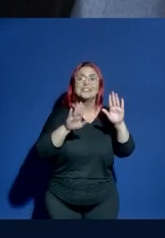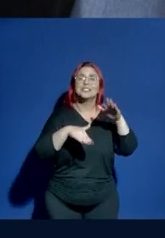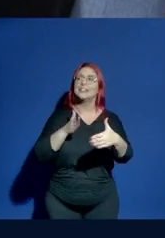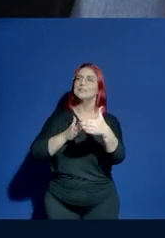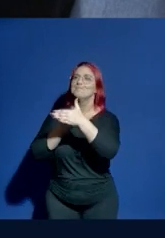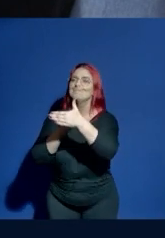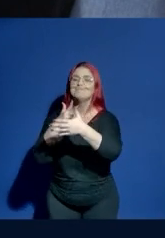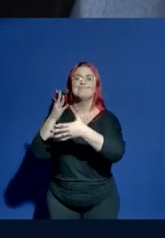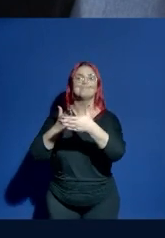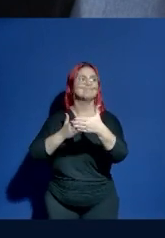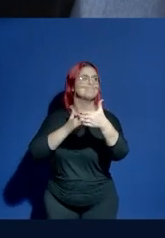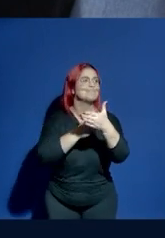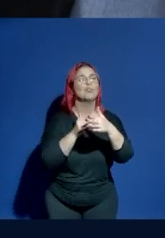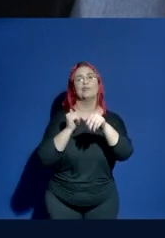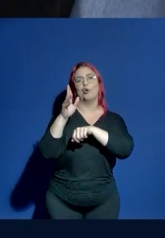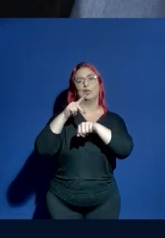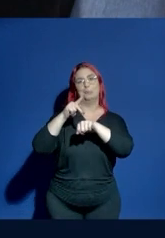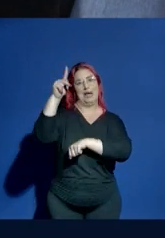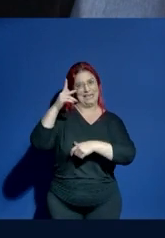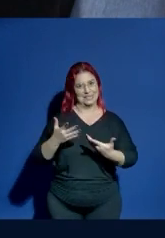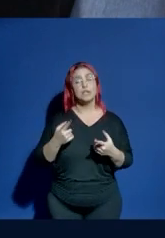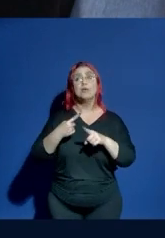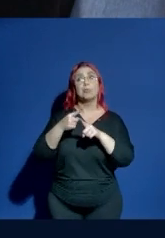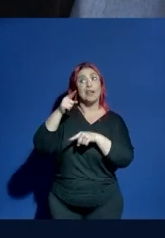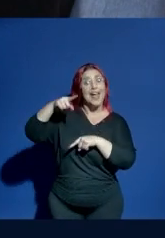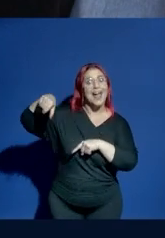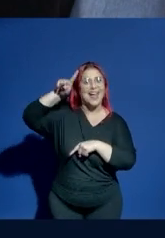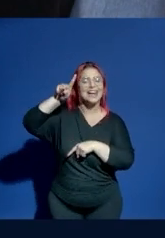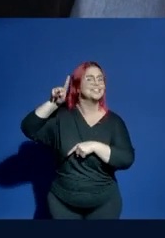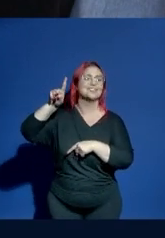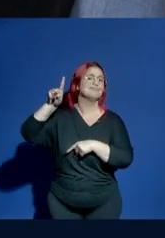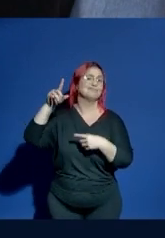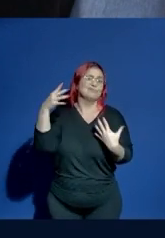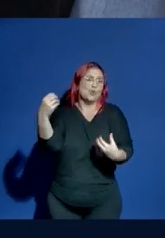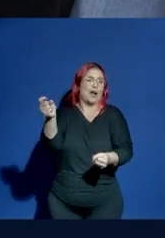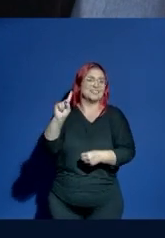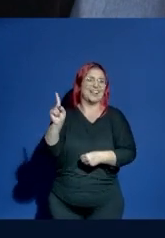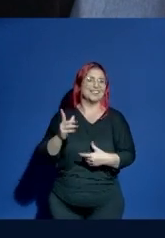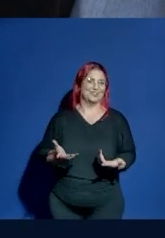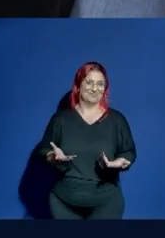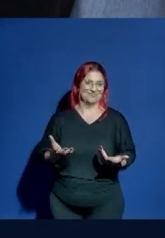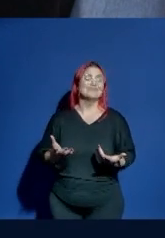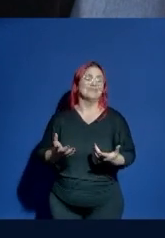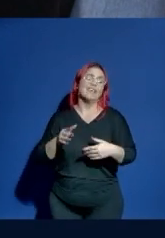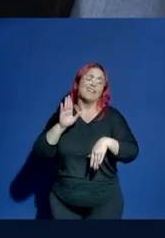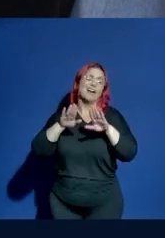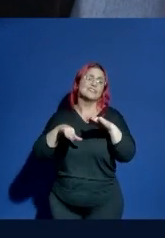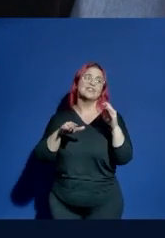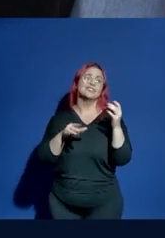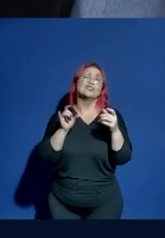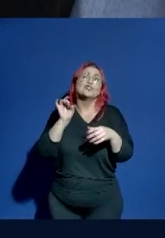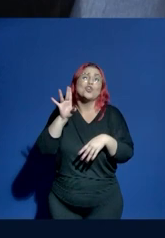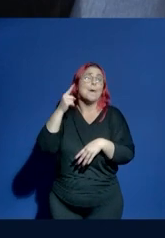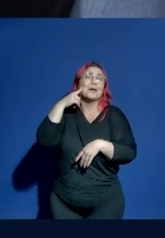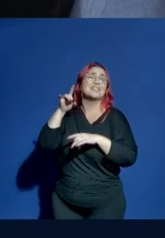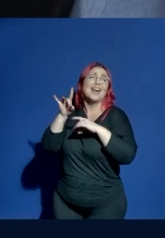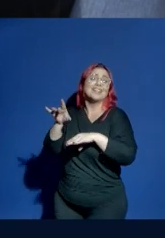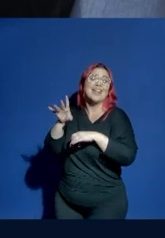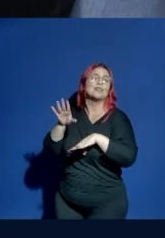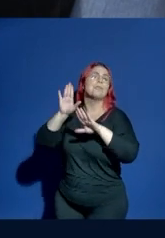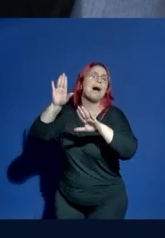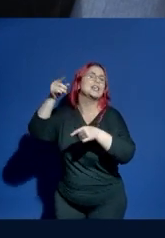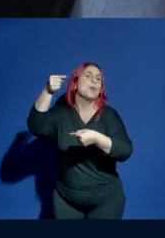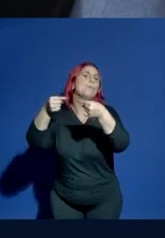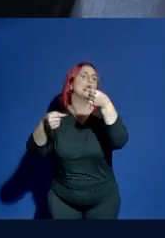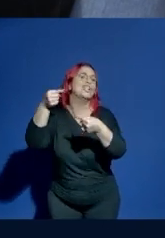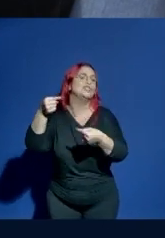algumas barreiras aí de interesses comerciais de outros países, onde a certificação deixa de ser puramente técnica, né, e passa a ser um jogo um pouco mais político, e